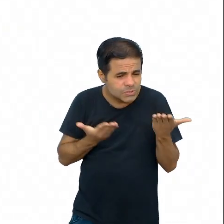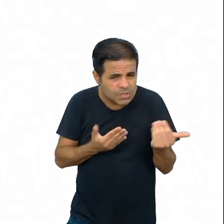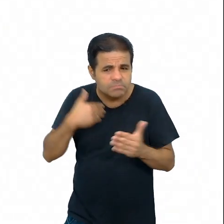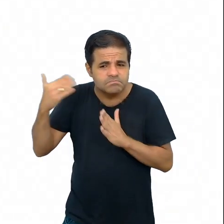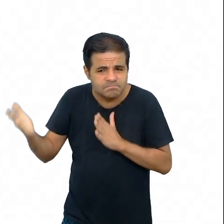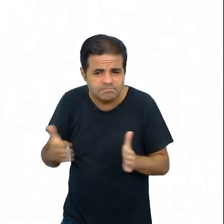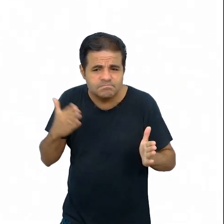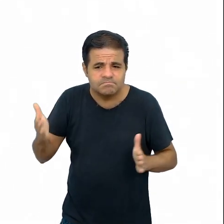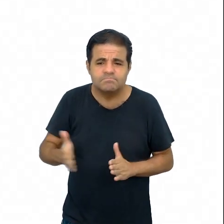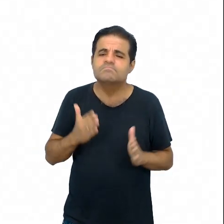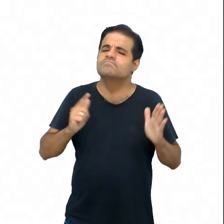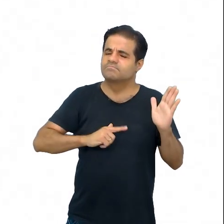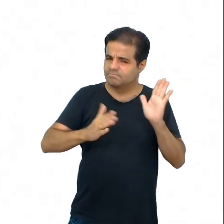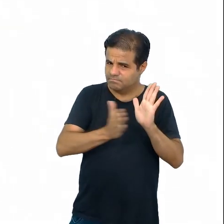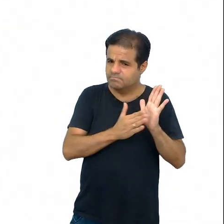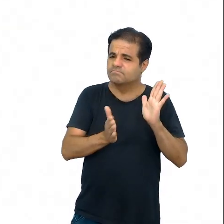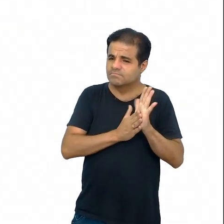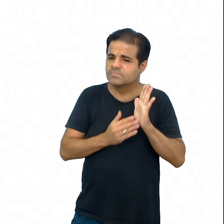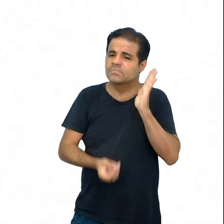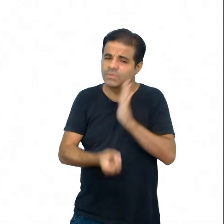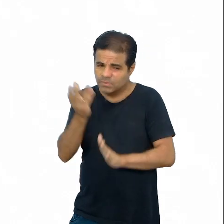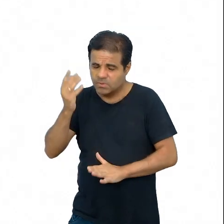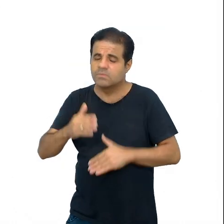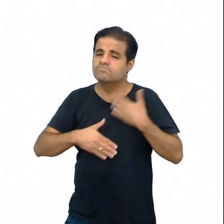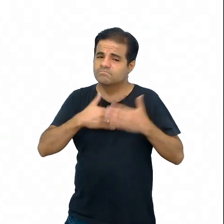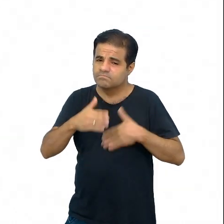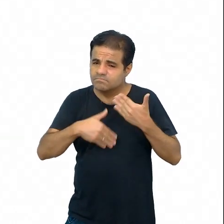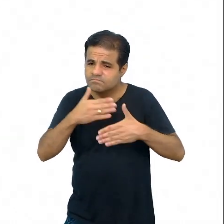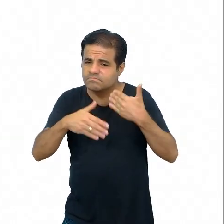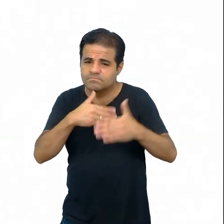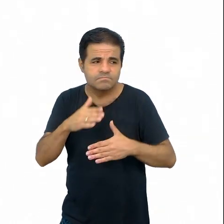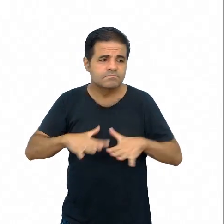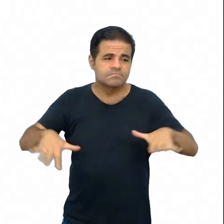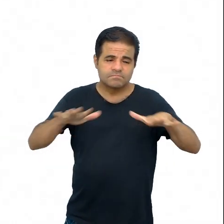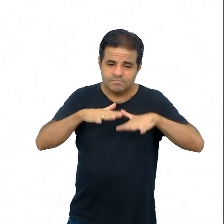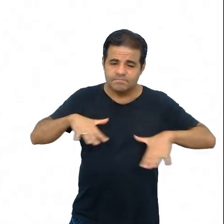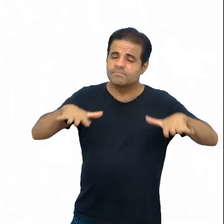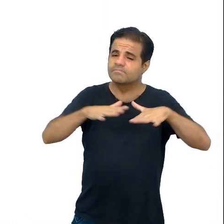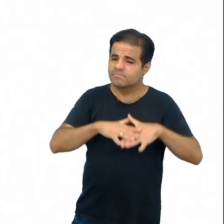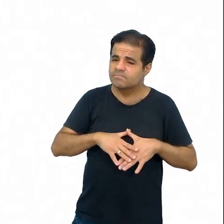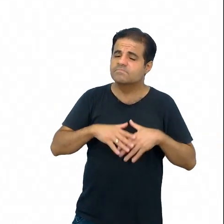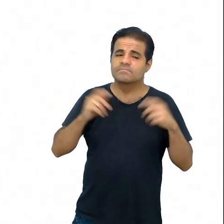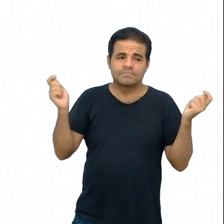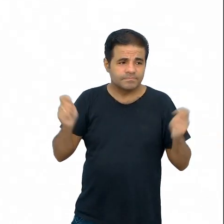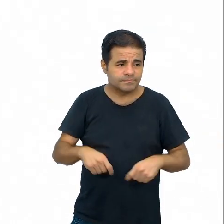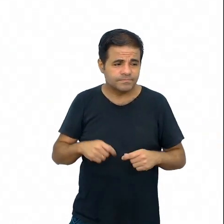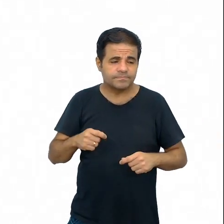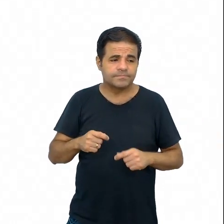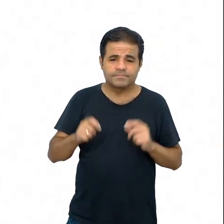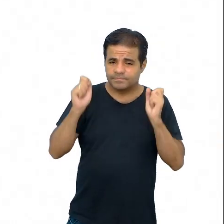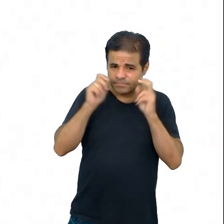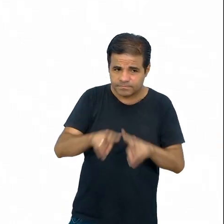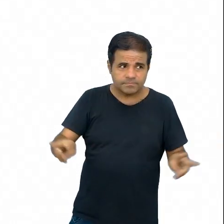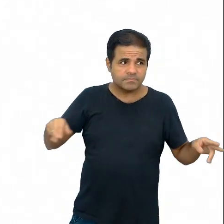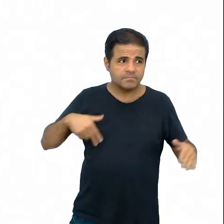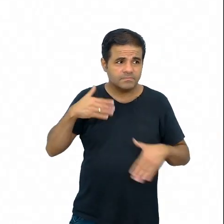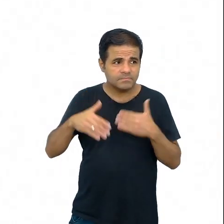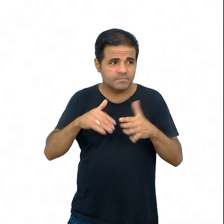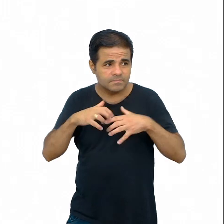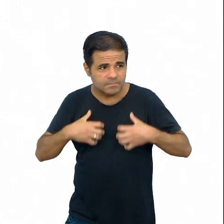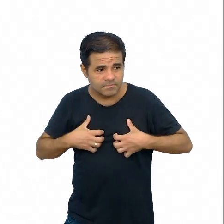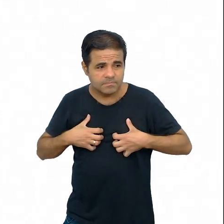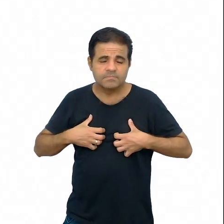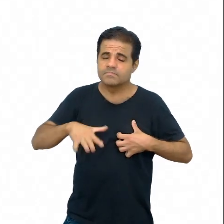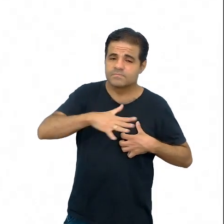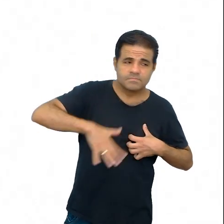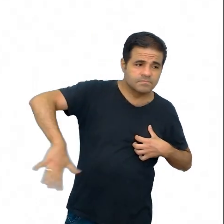uma proposta, né, da criação e manutenção de um blog. Para isso, eles precisam também pensar, né, que linguagem vão